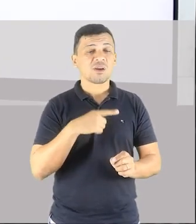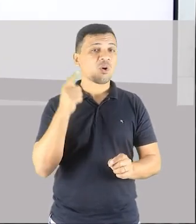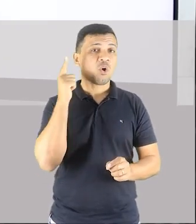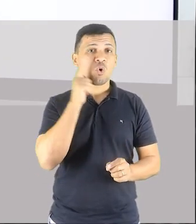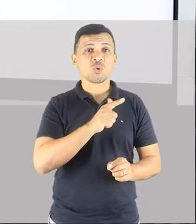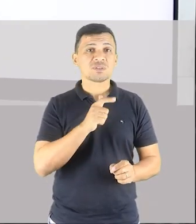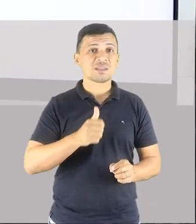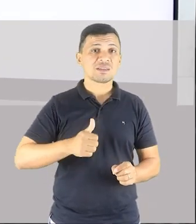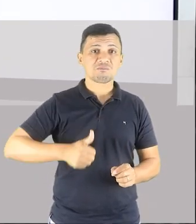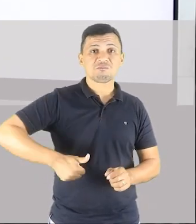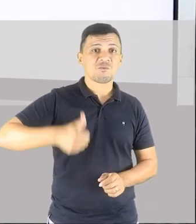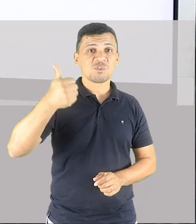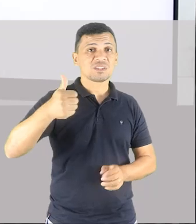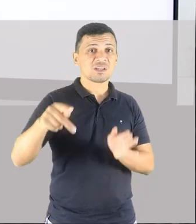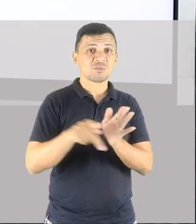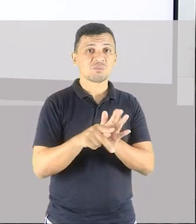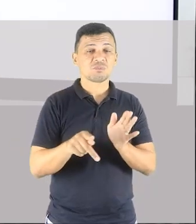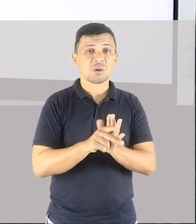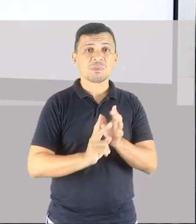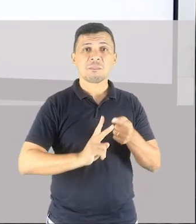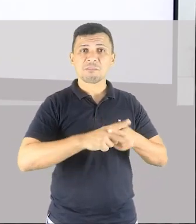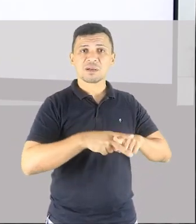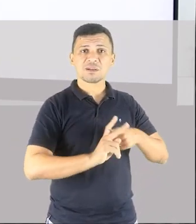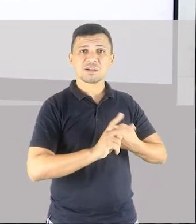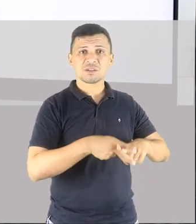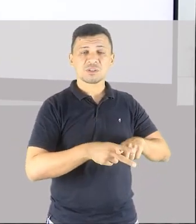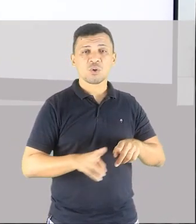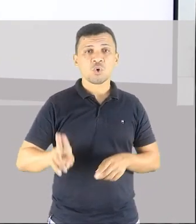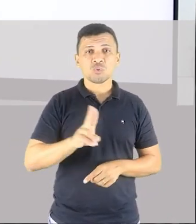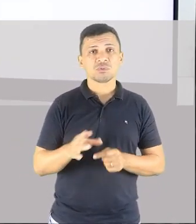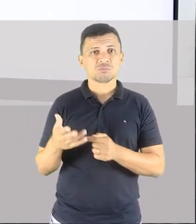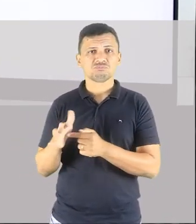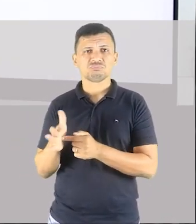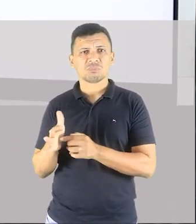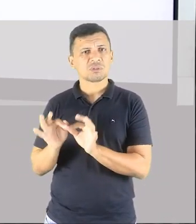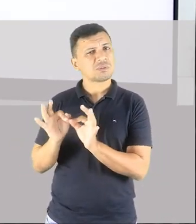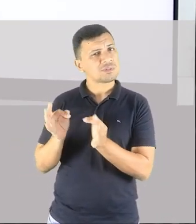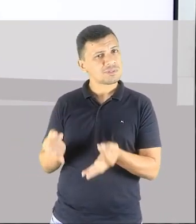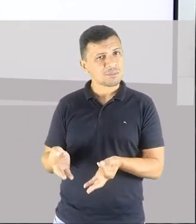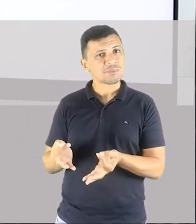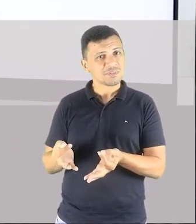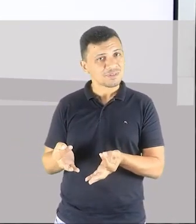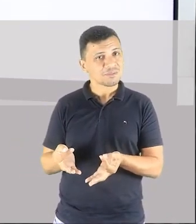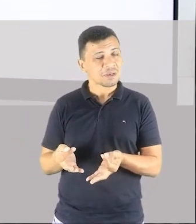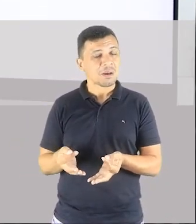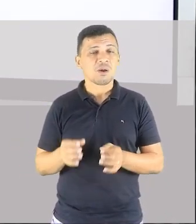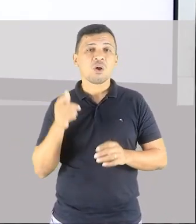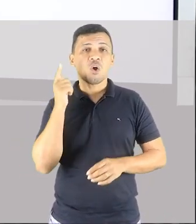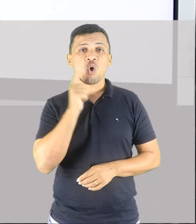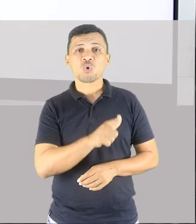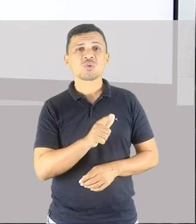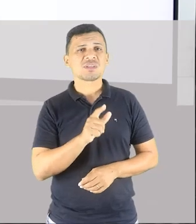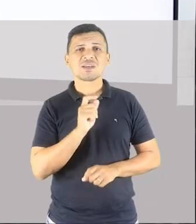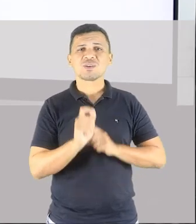vantagem mecânica, tá? Ou seja, usando uma máquina simples, você